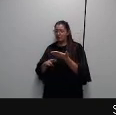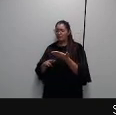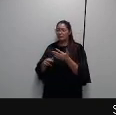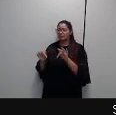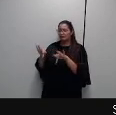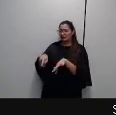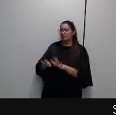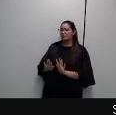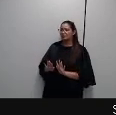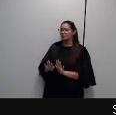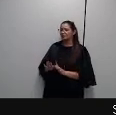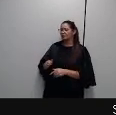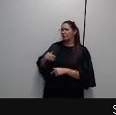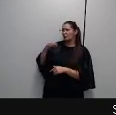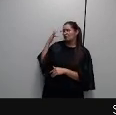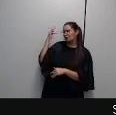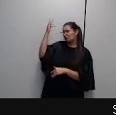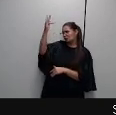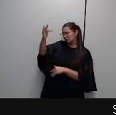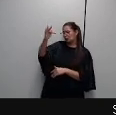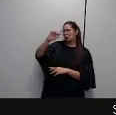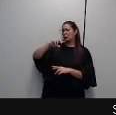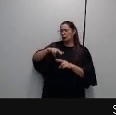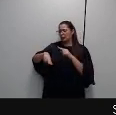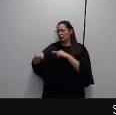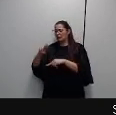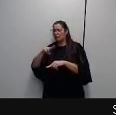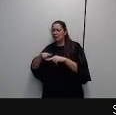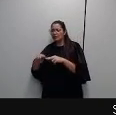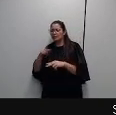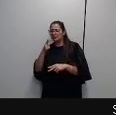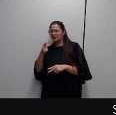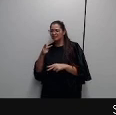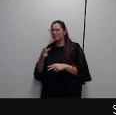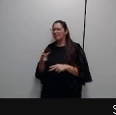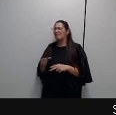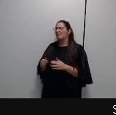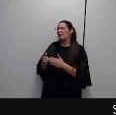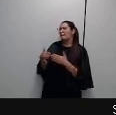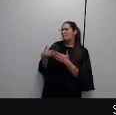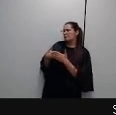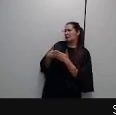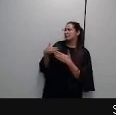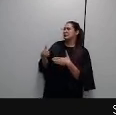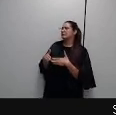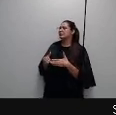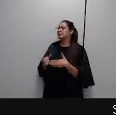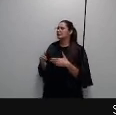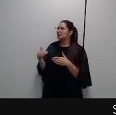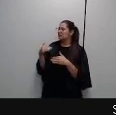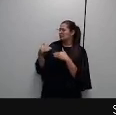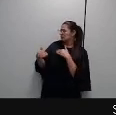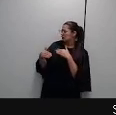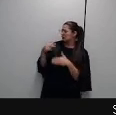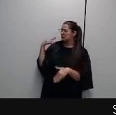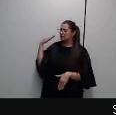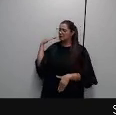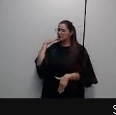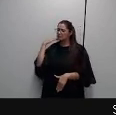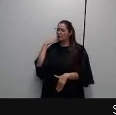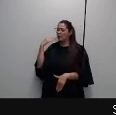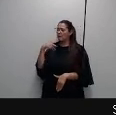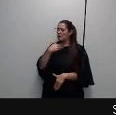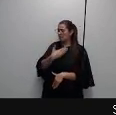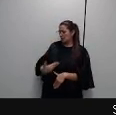futuros desdobramentos outras questões a partir da premissa da natureza jurídica como receita patrimonial preço mundo então